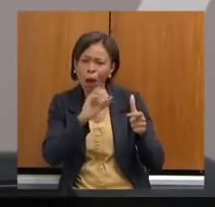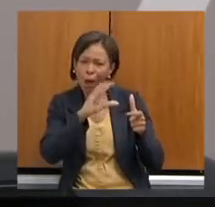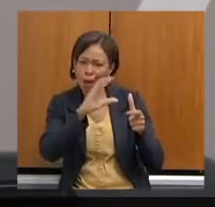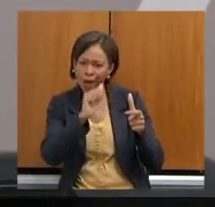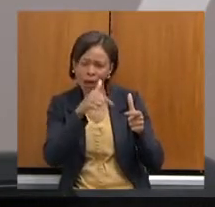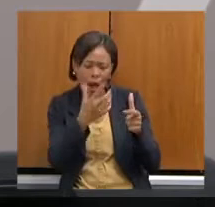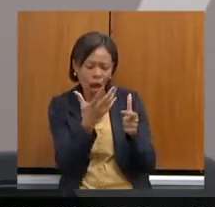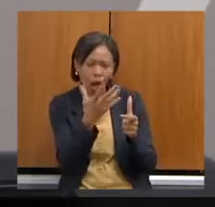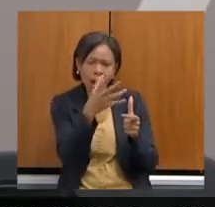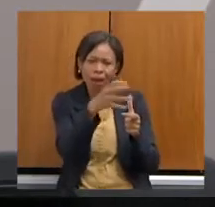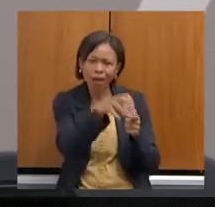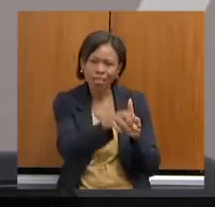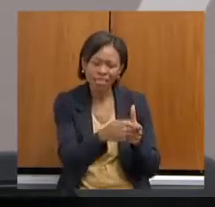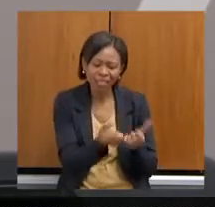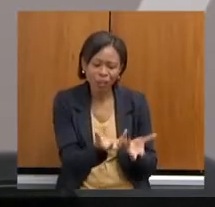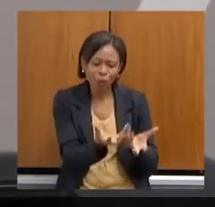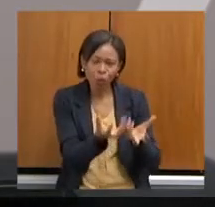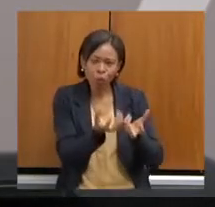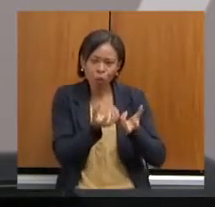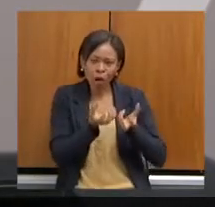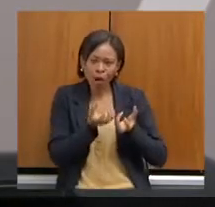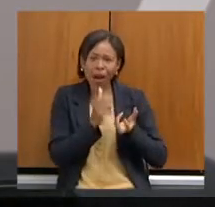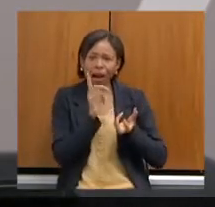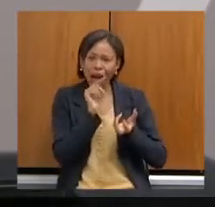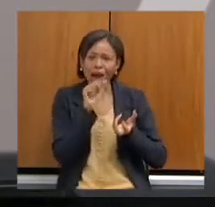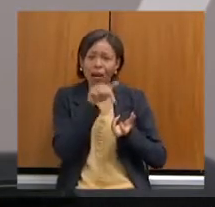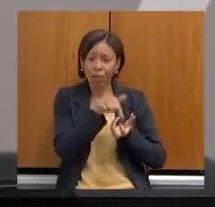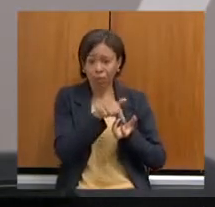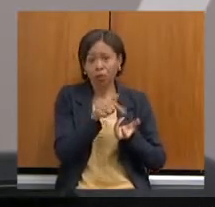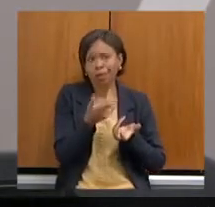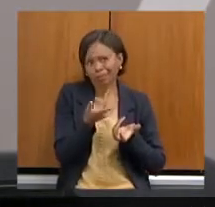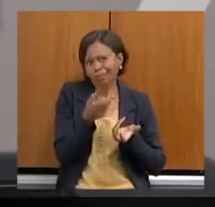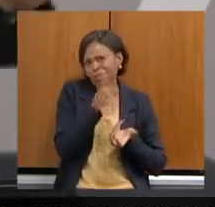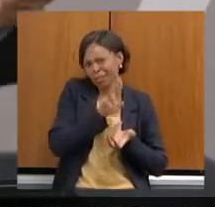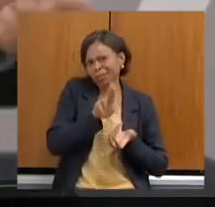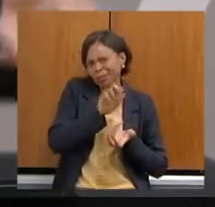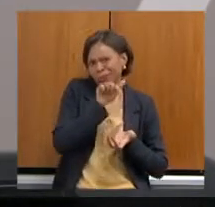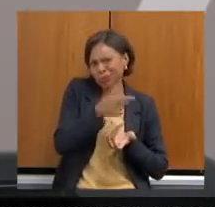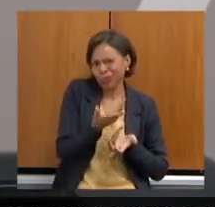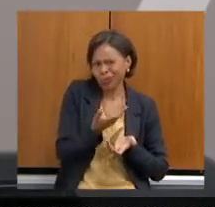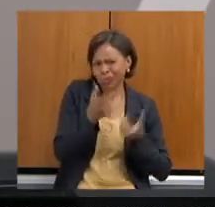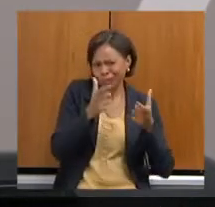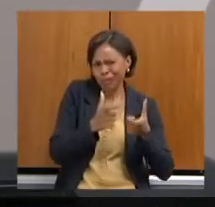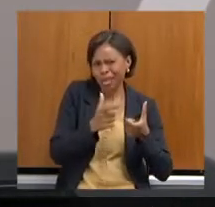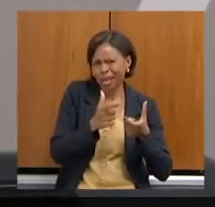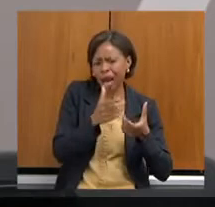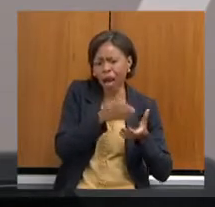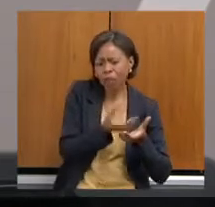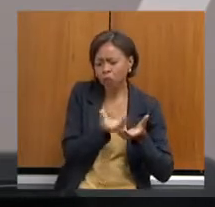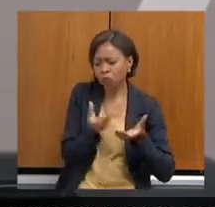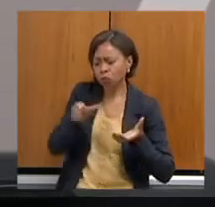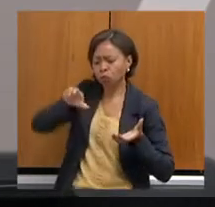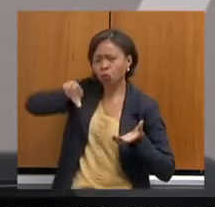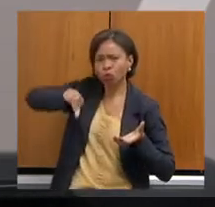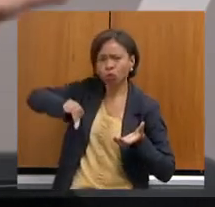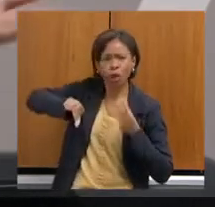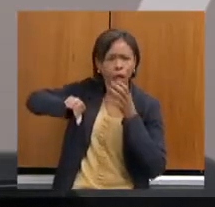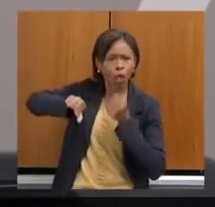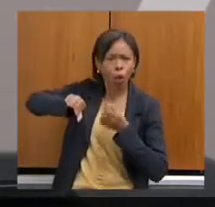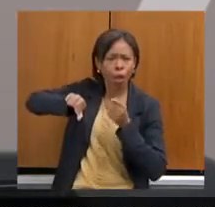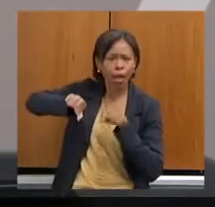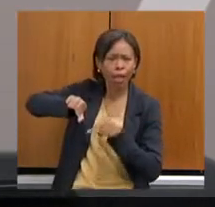é tem que usar água da Barroca e botava no leite tomava aquilo que era muito